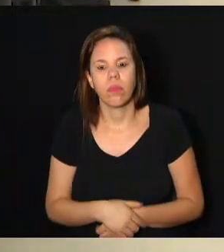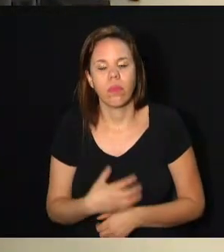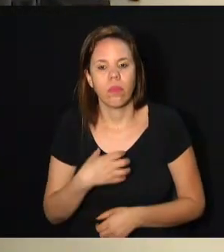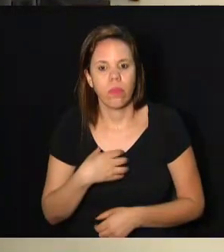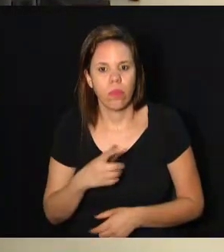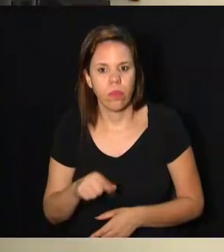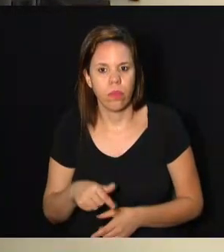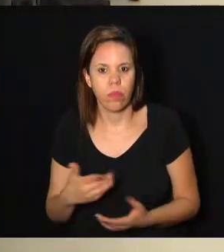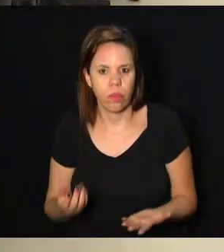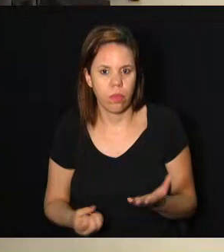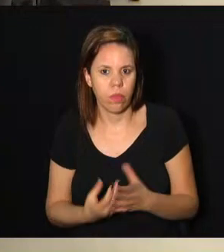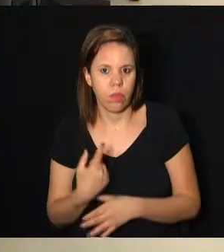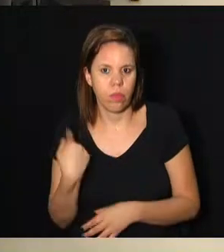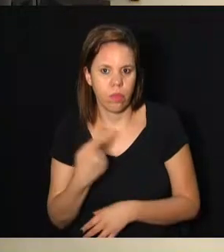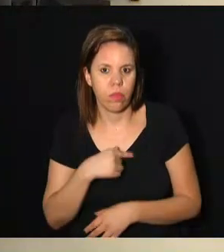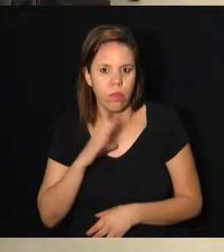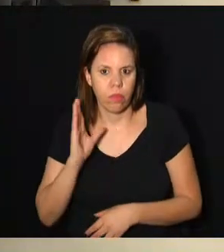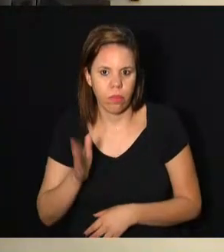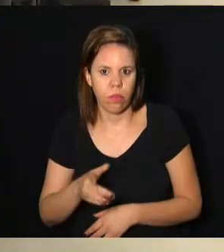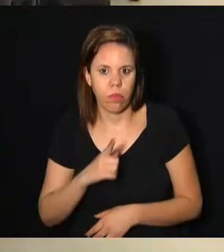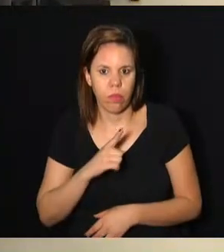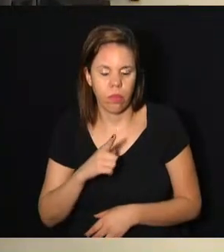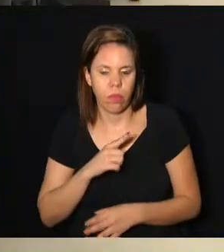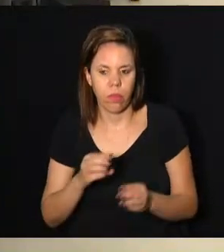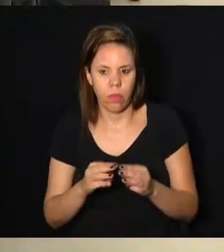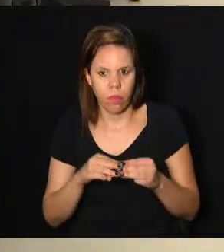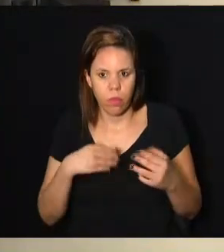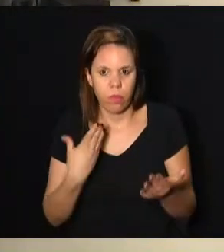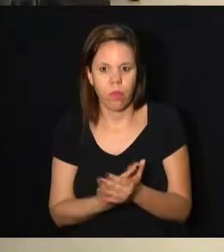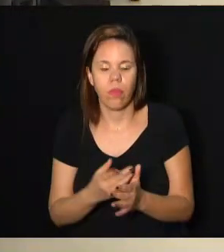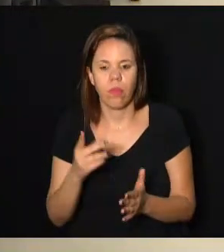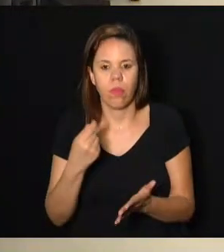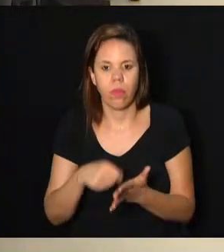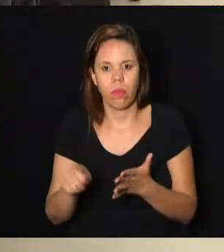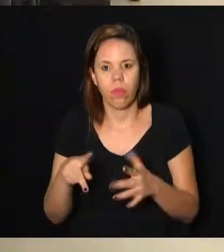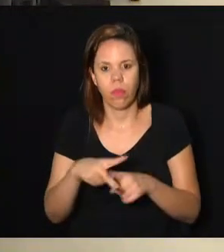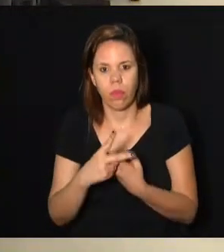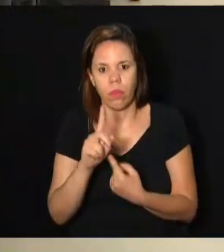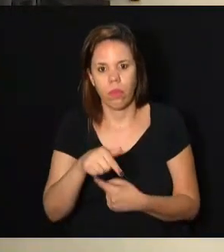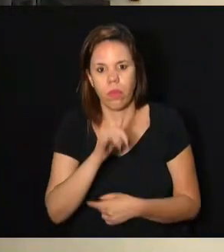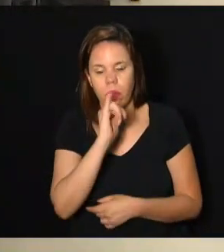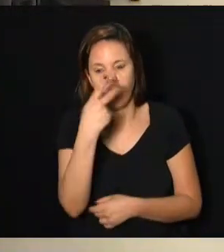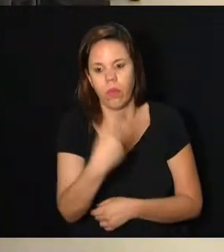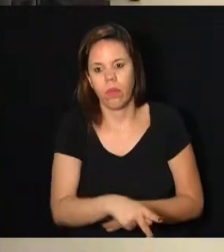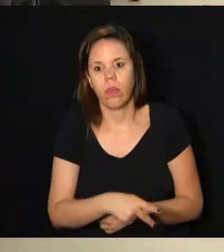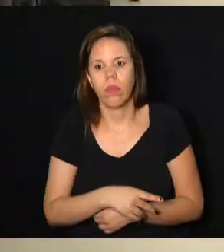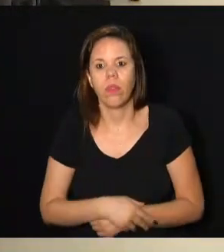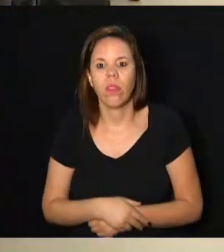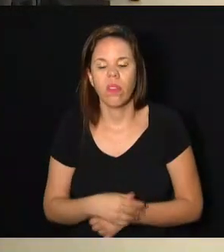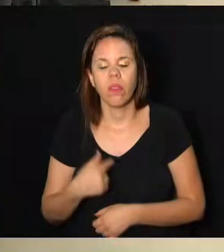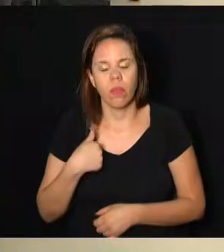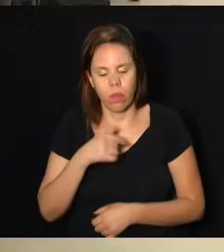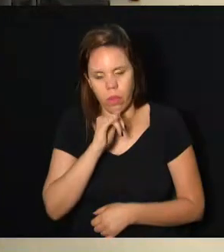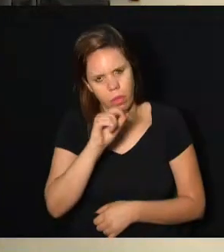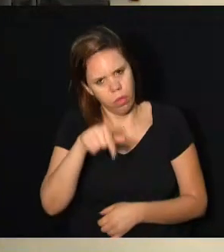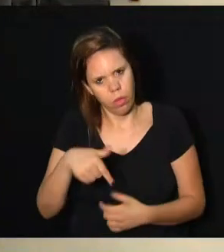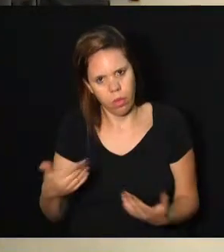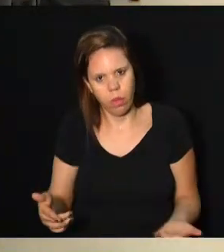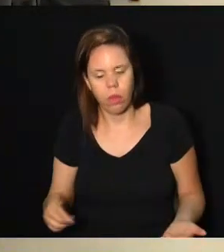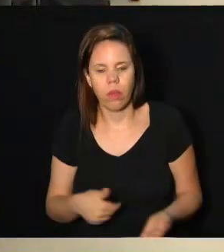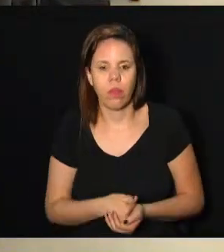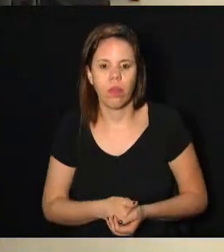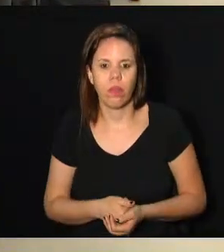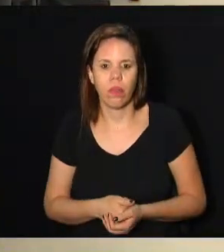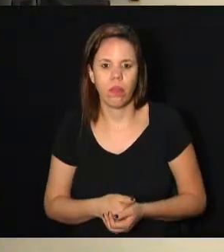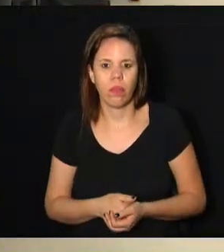foi feliz, nós só temos que fazer uma emenda corrigindo isso, que ela foi muito feliz na colocação dela. E eu falei isso aqui. E é